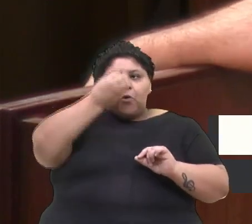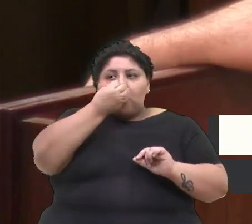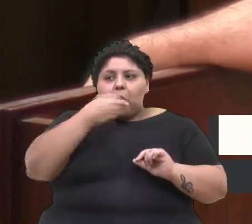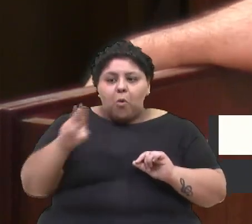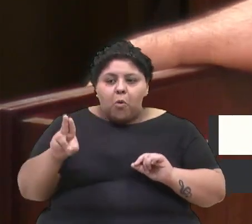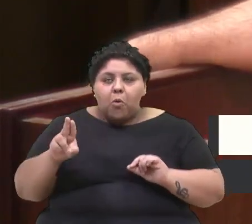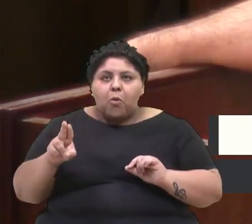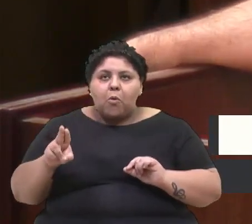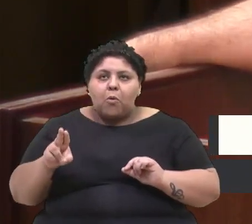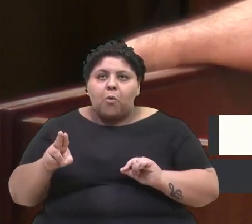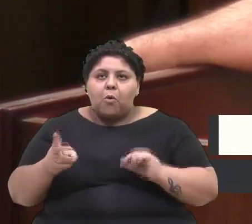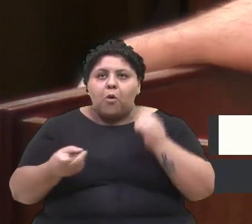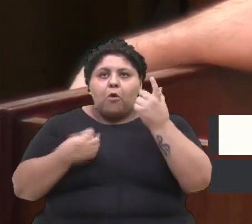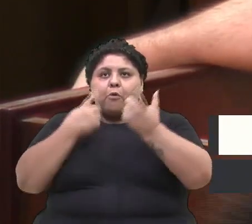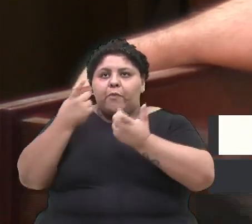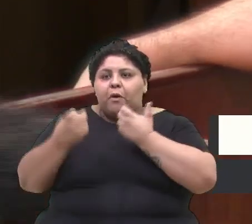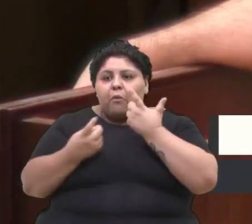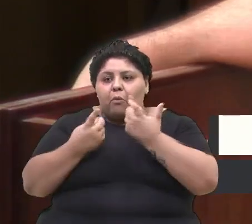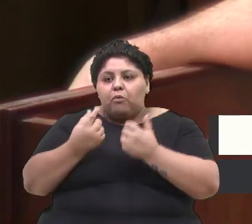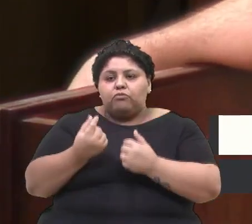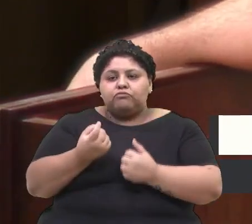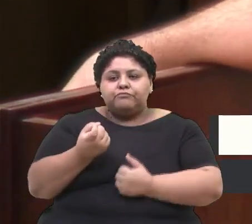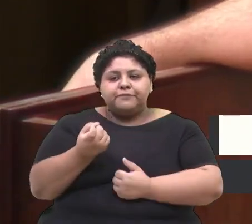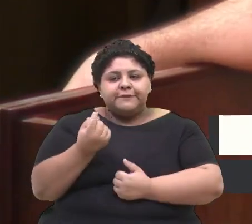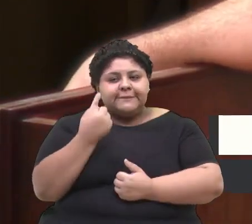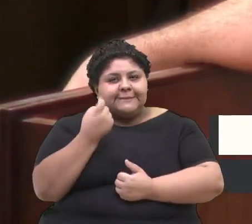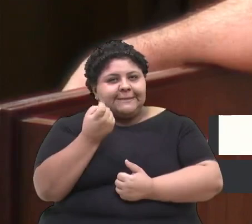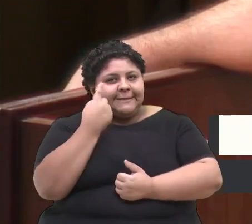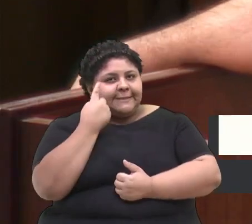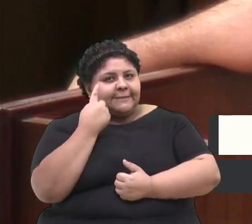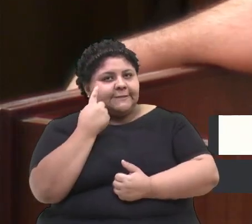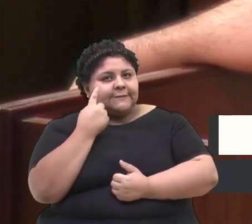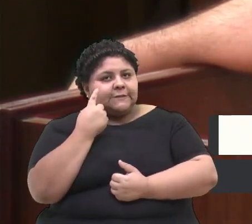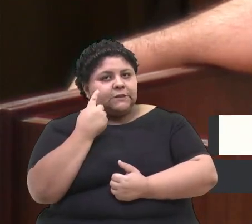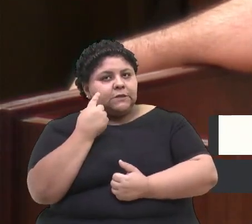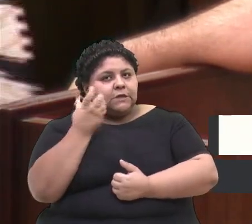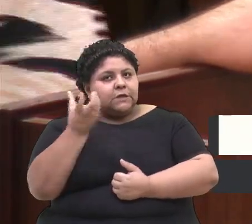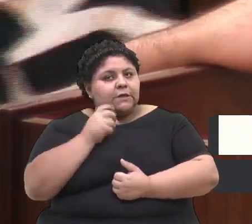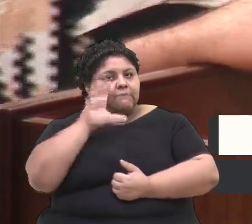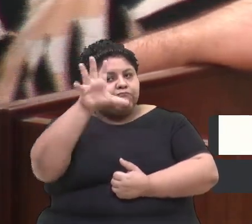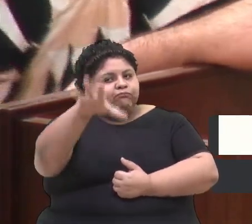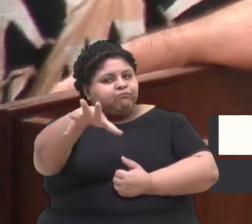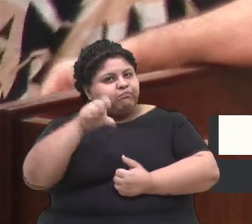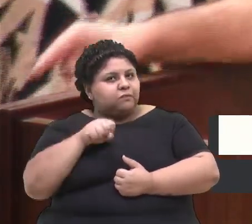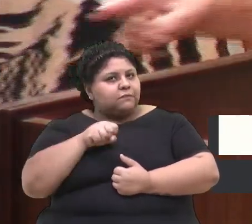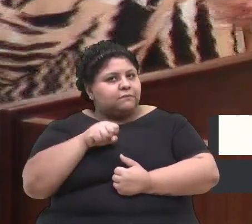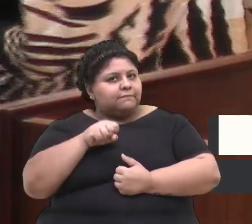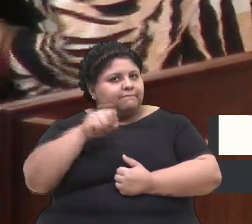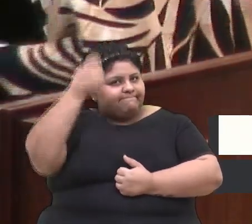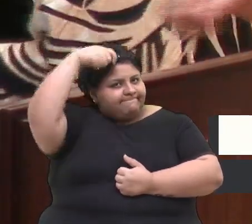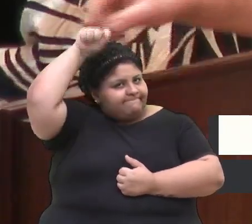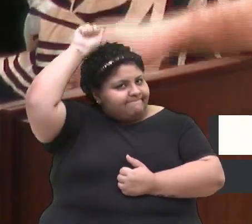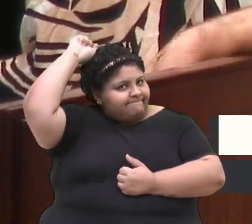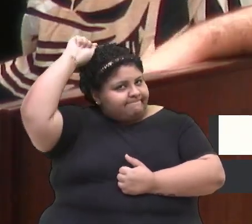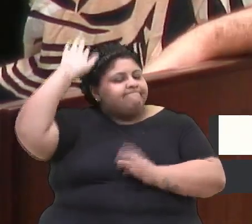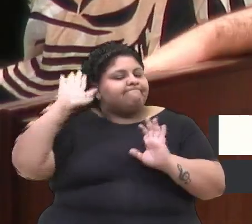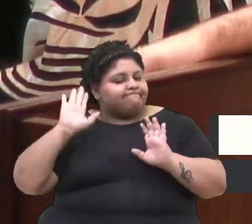para alguns interesses aí quererem abocanhar a nossa Universidade de Caxias do Sul. Sua parte, vereador.